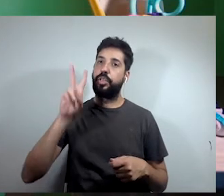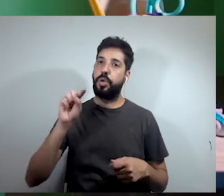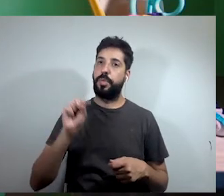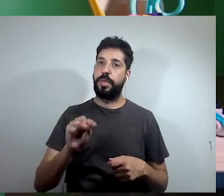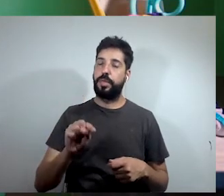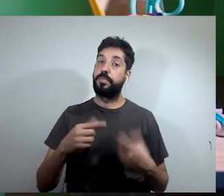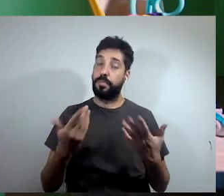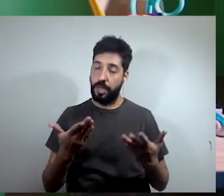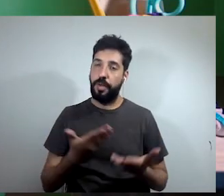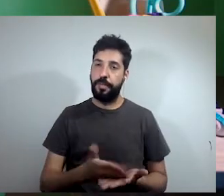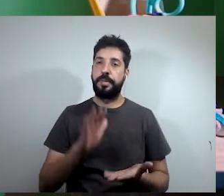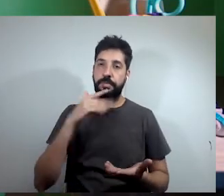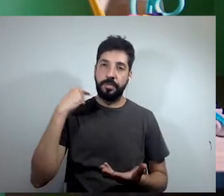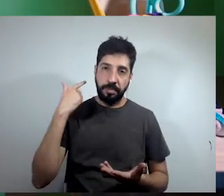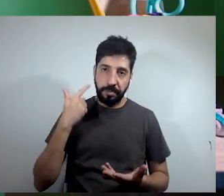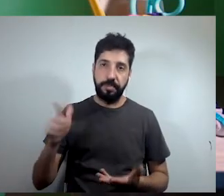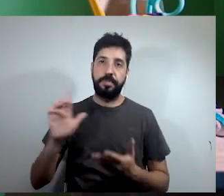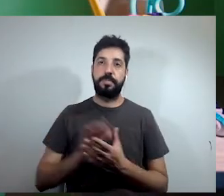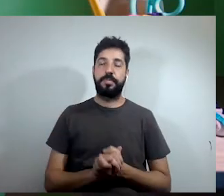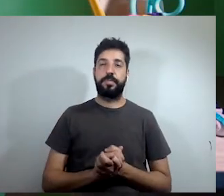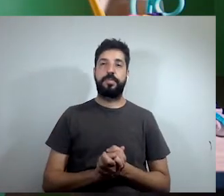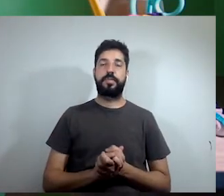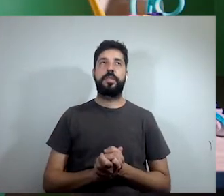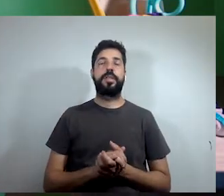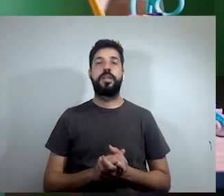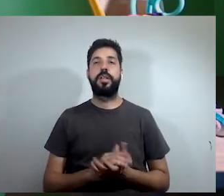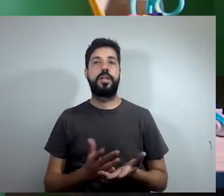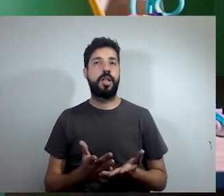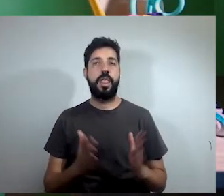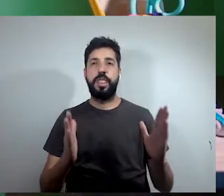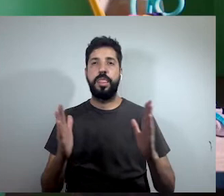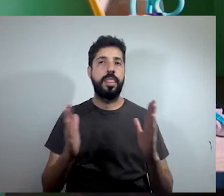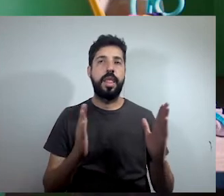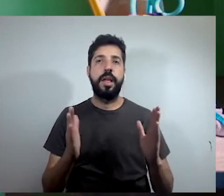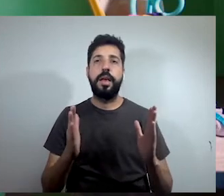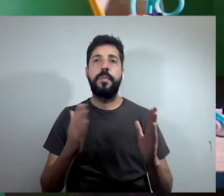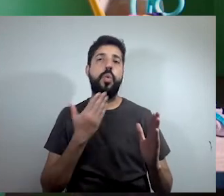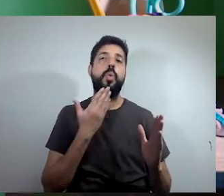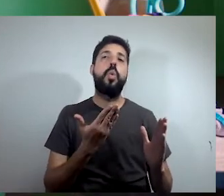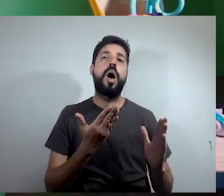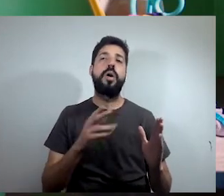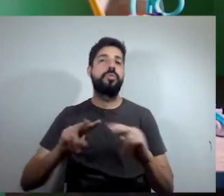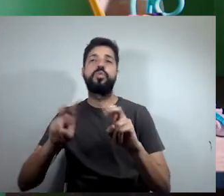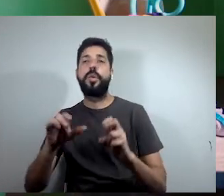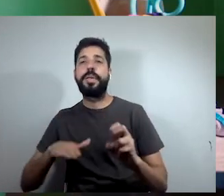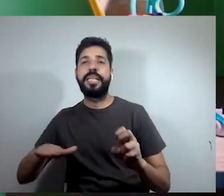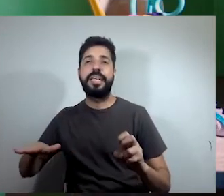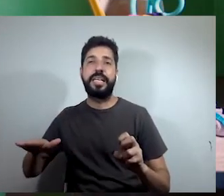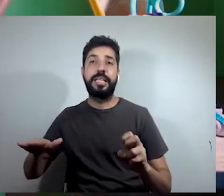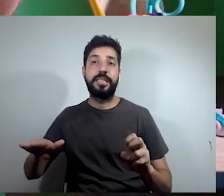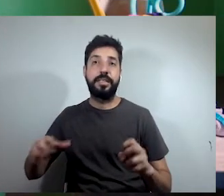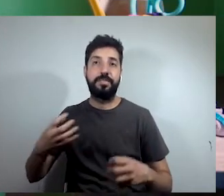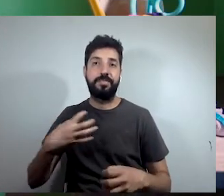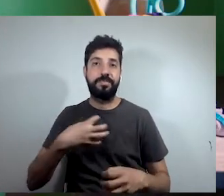Bom, vamos lá. Que tempo que a gente está falando das infâncias aqui? Desse impacto das telas?